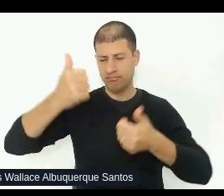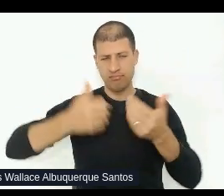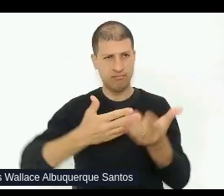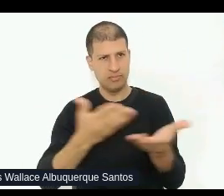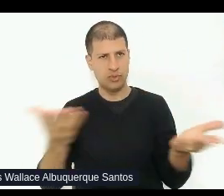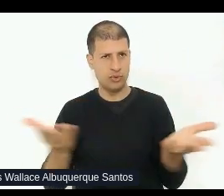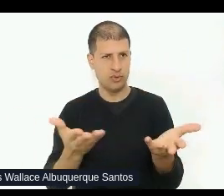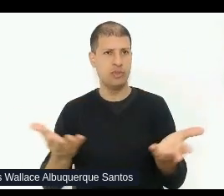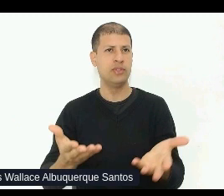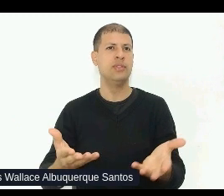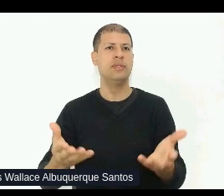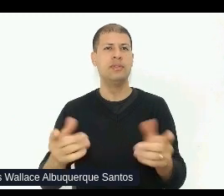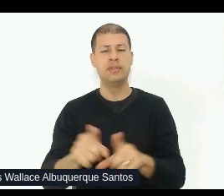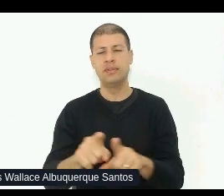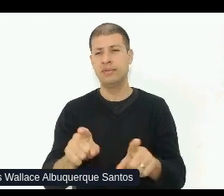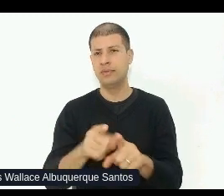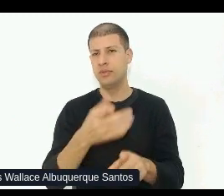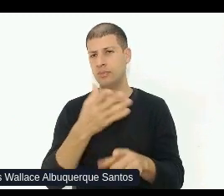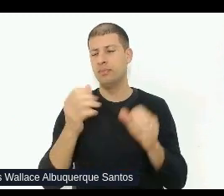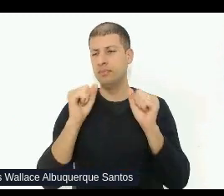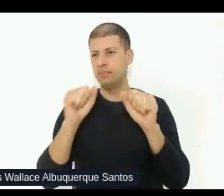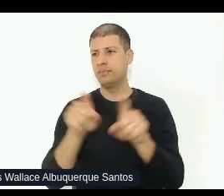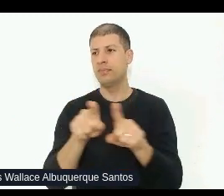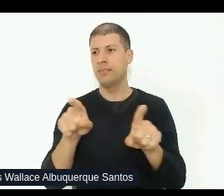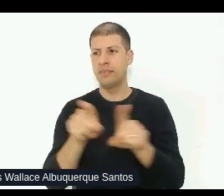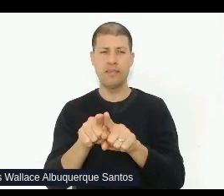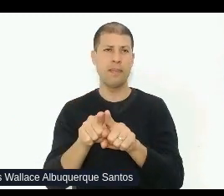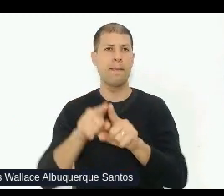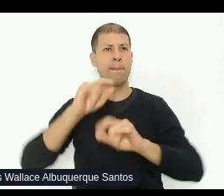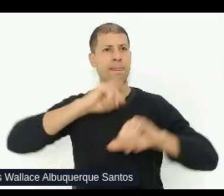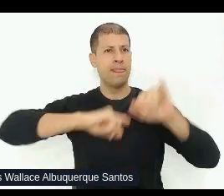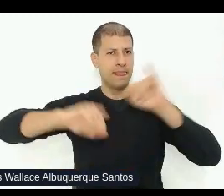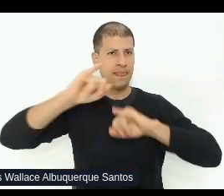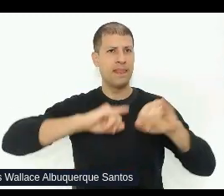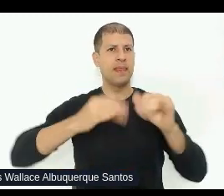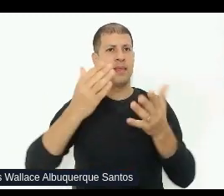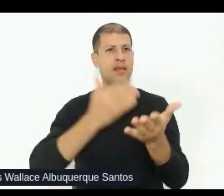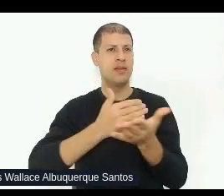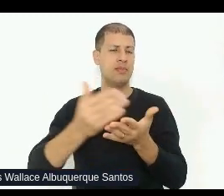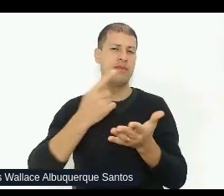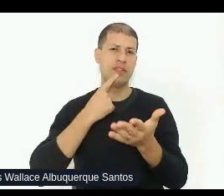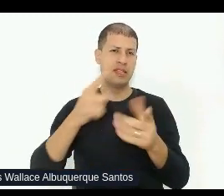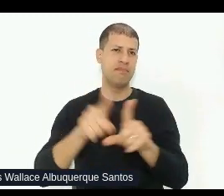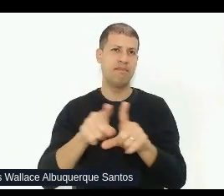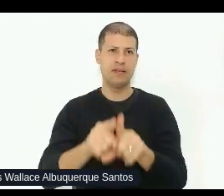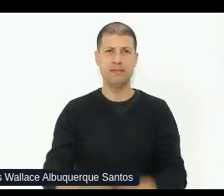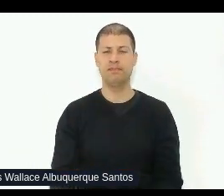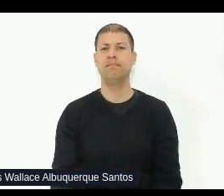né, e que vocês possam também e aí divulgar e começar a fazer também esses processos.